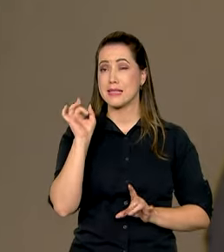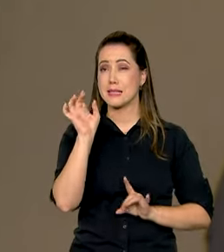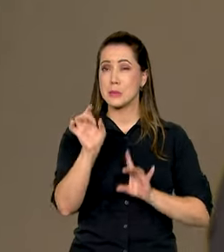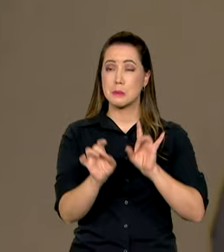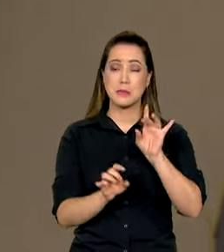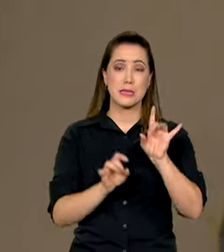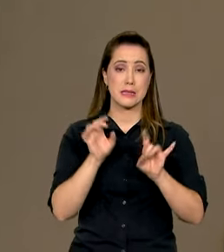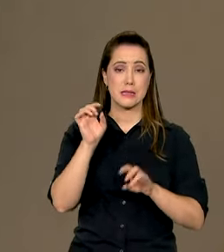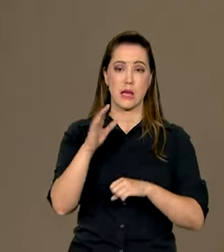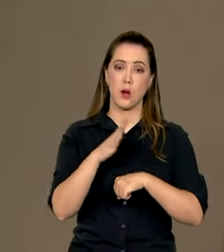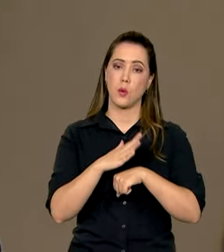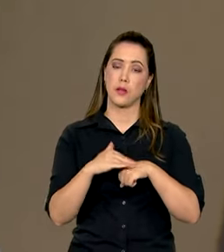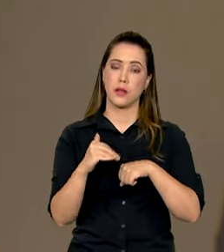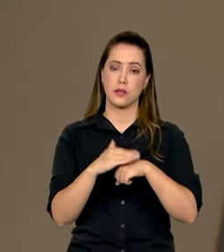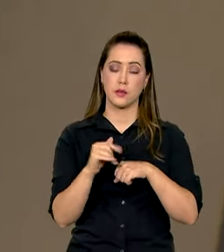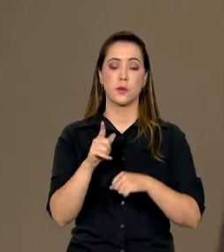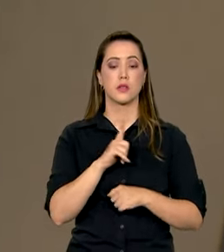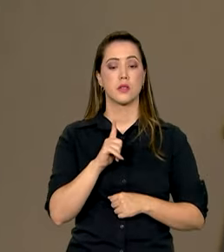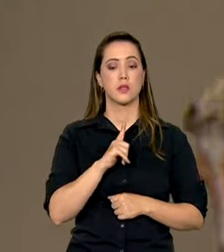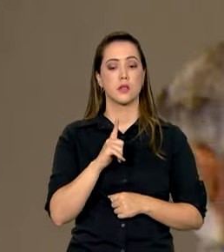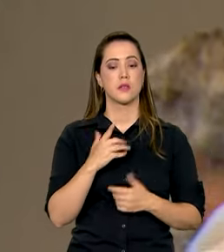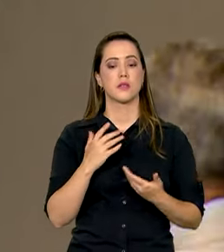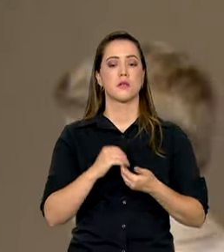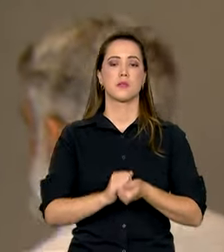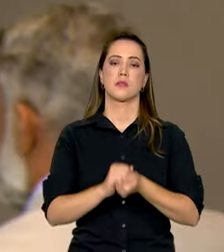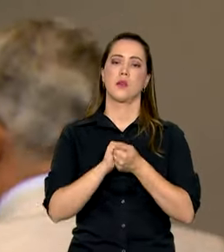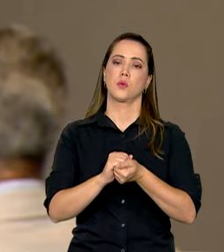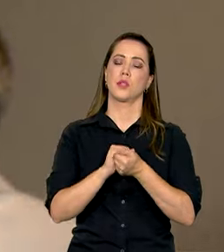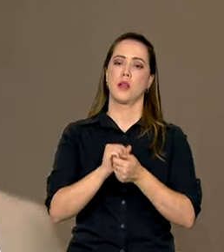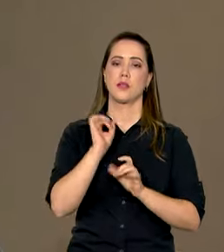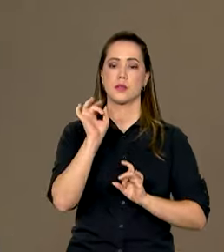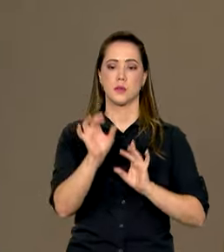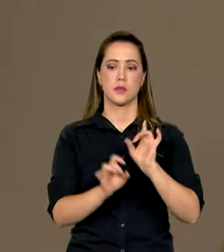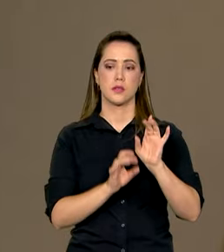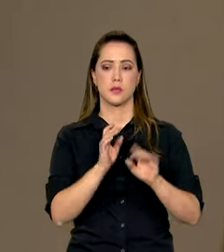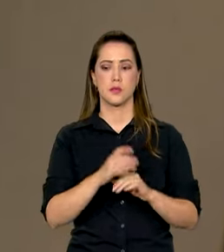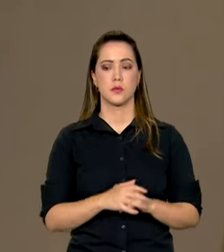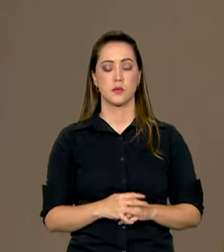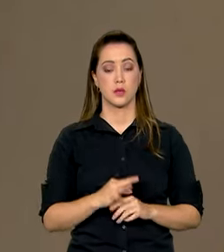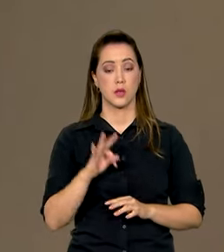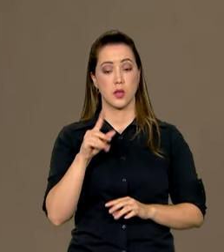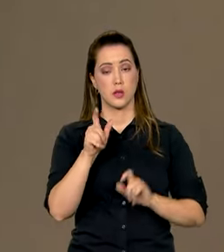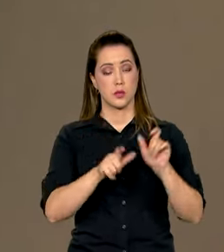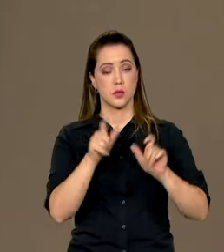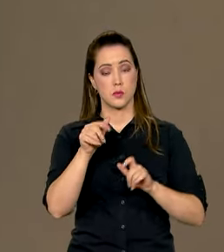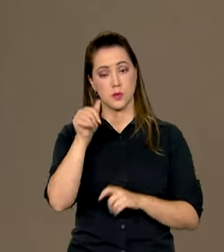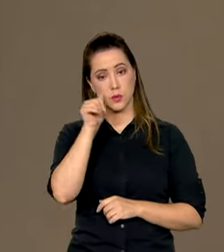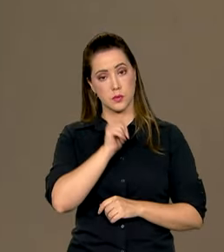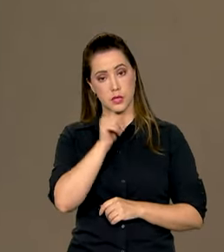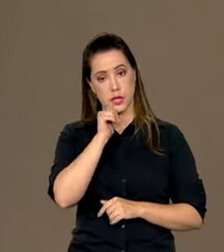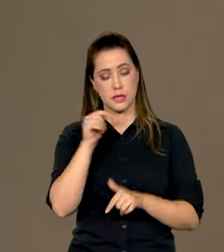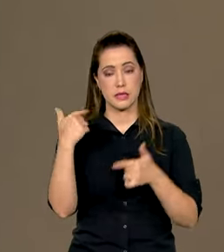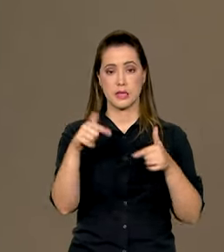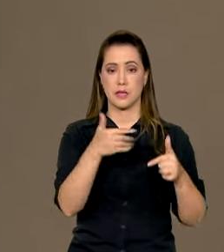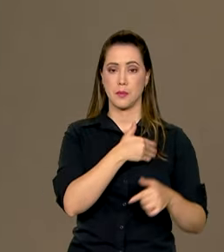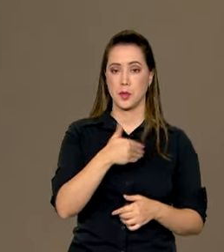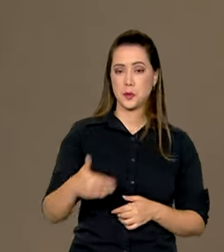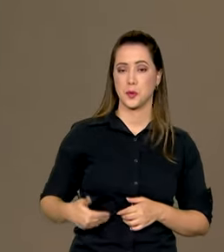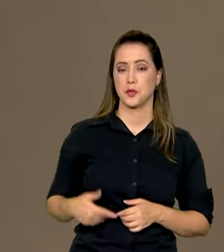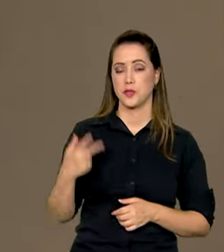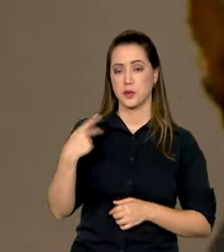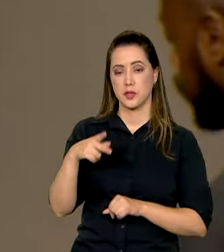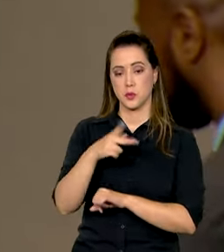mas muito carinhosa, fazer uma saudação especial a todas as servidoras e servidores públicos desse